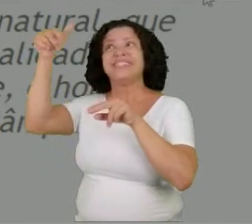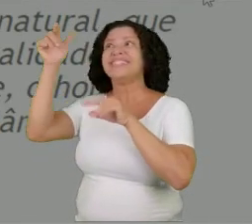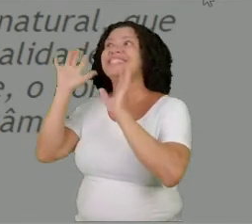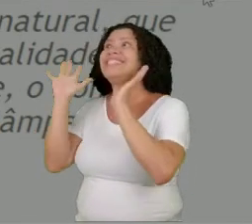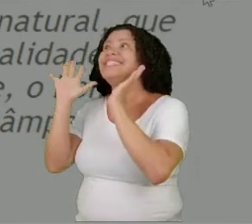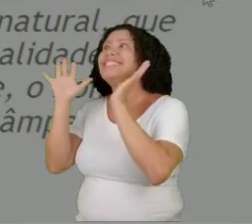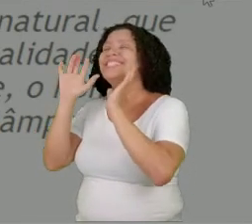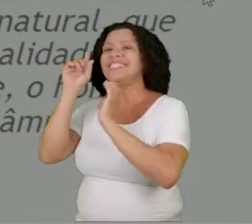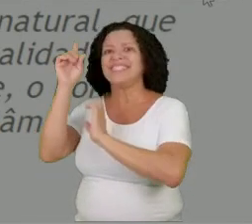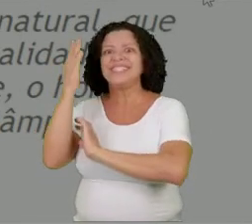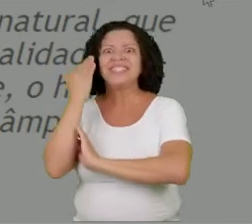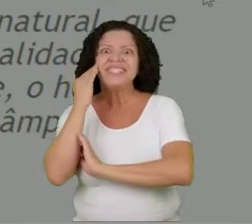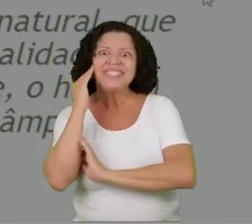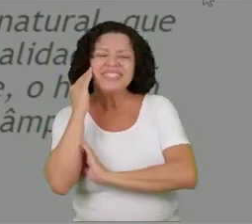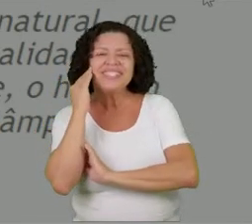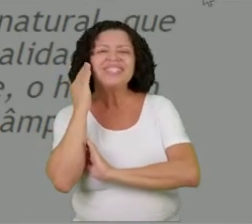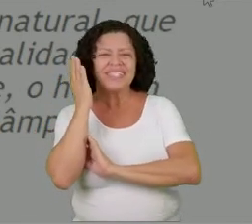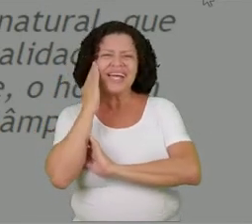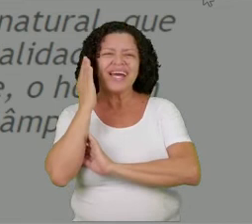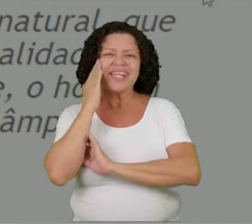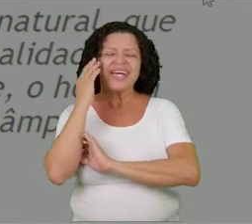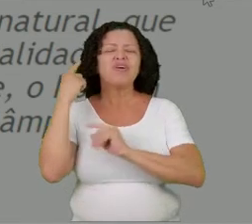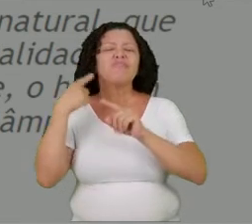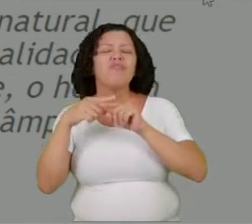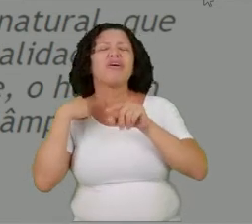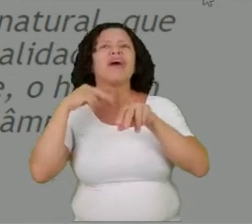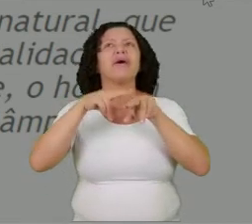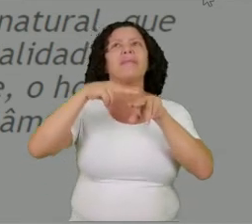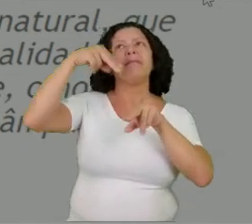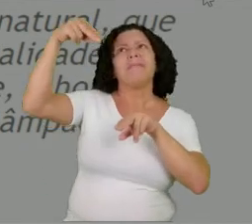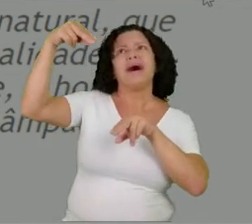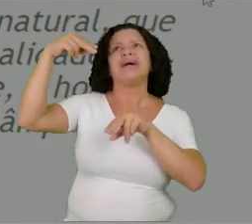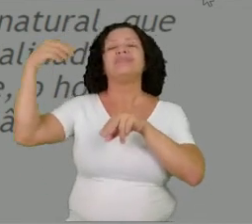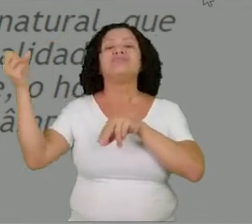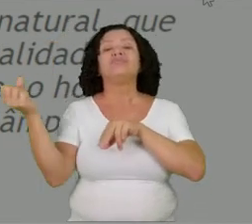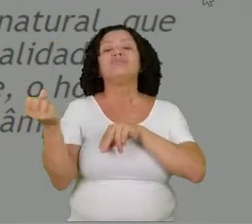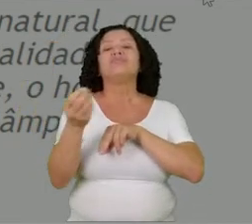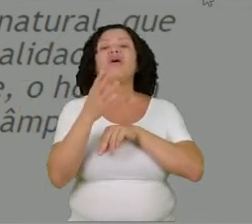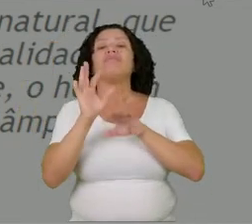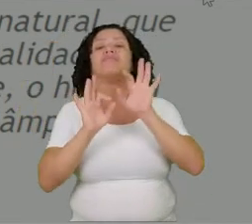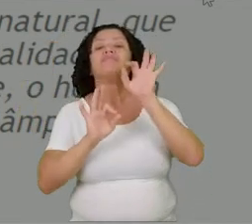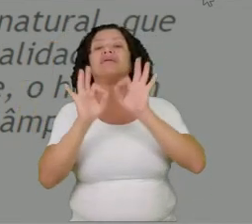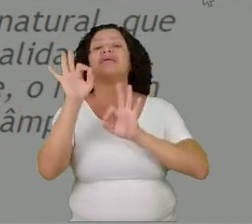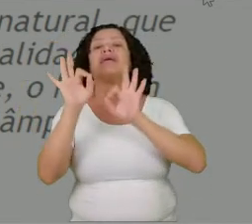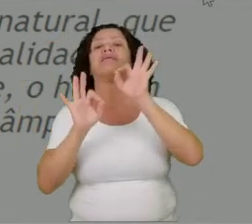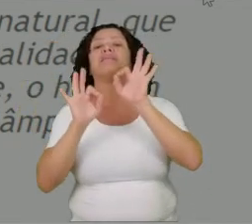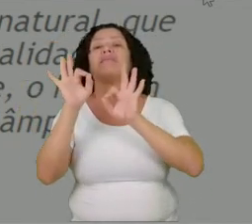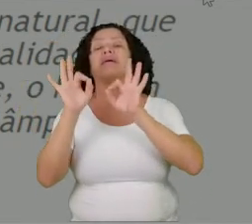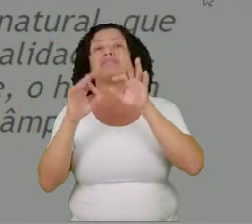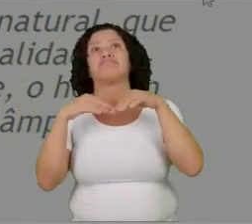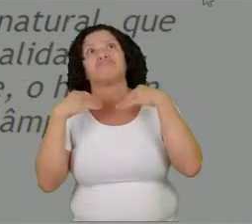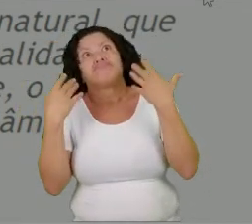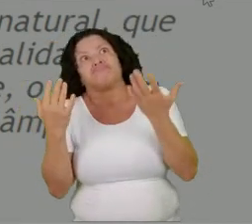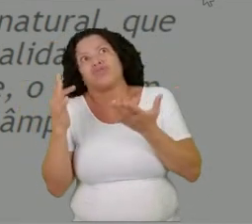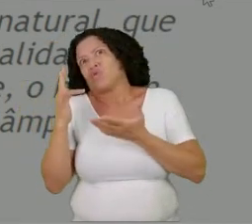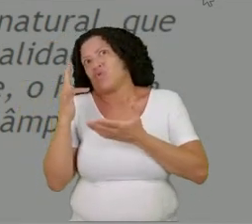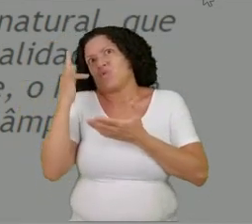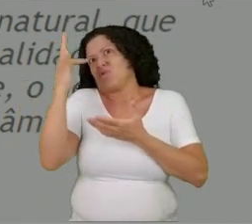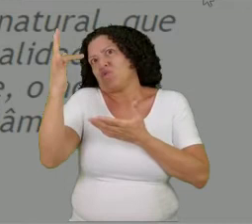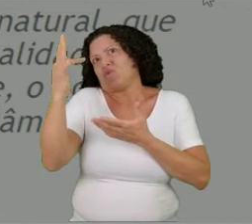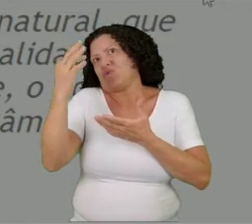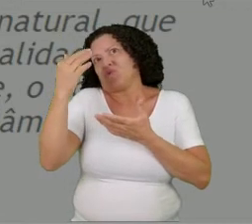Uma etapa de compreensão do desencarne e de uma nova preparação para, quem sabe, um